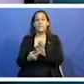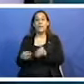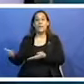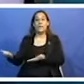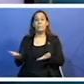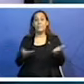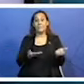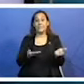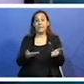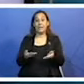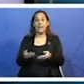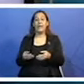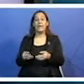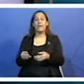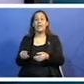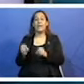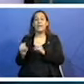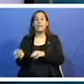Apresentar.